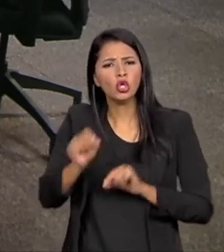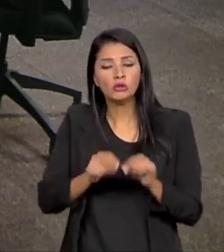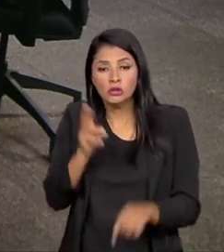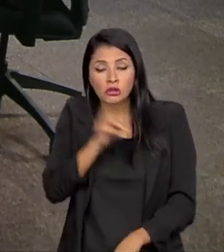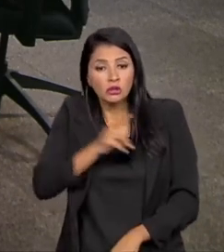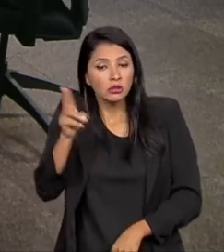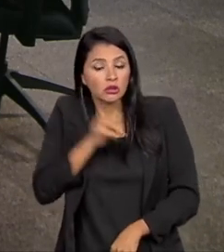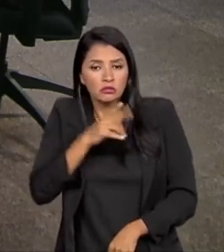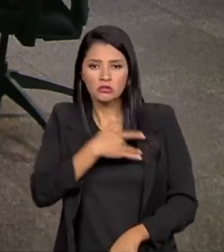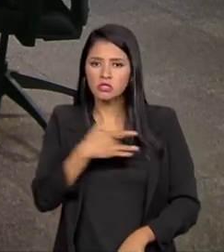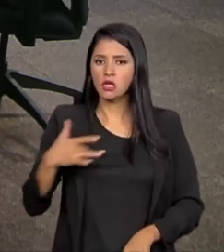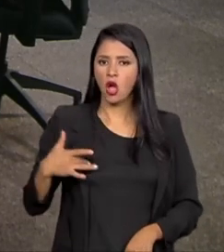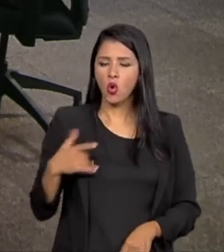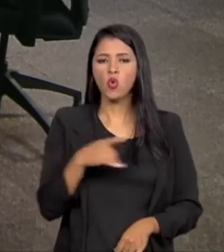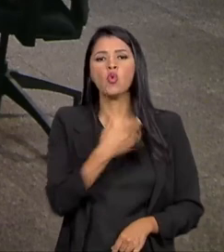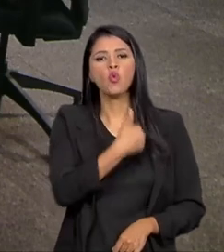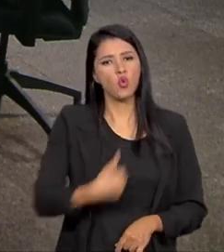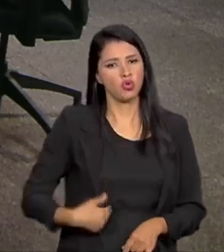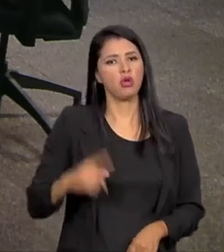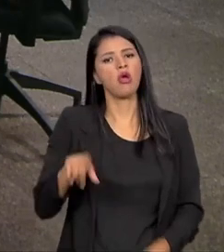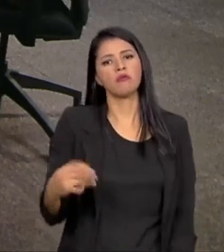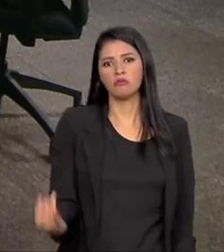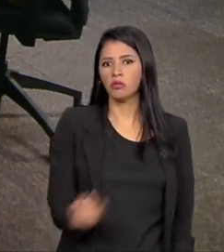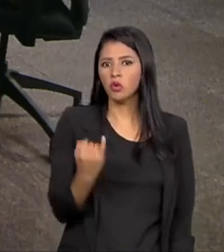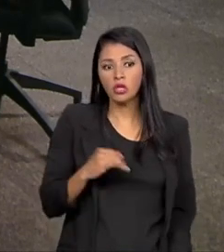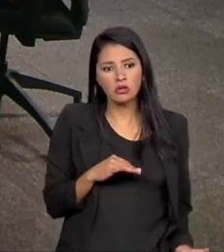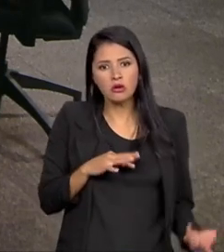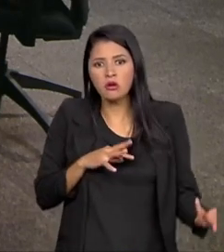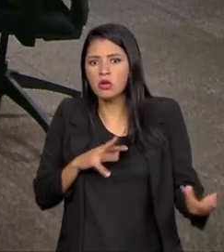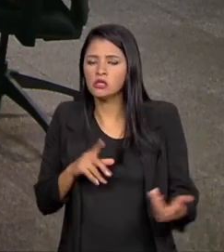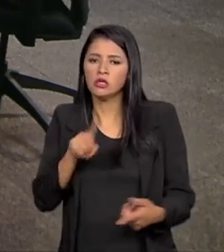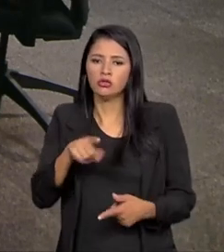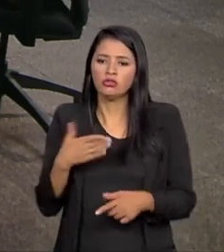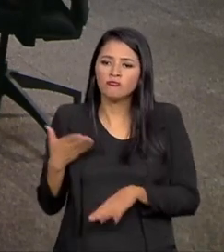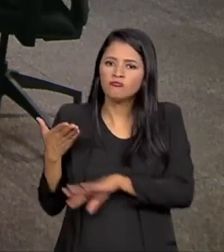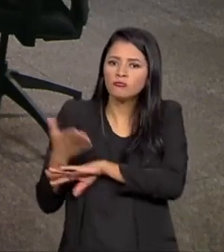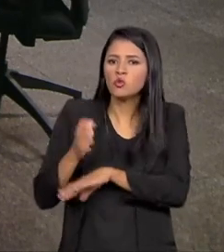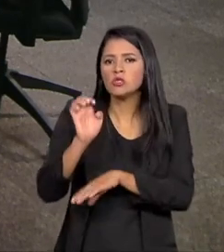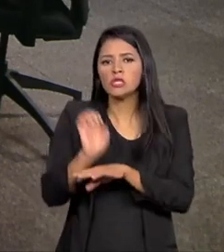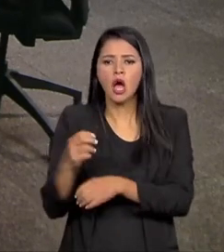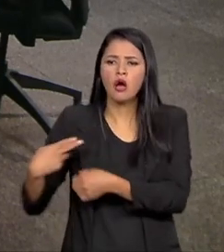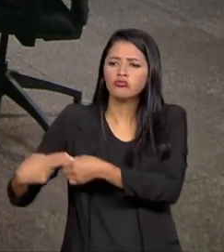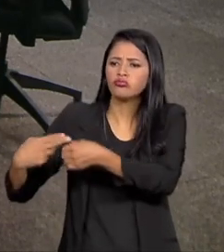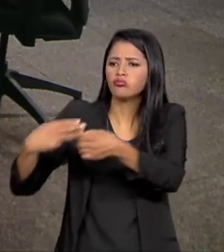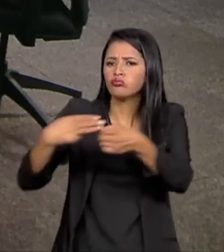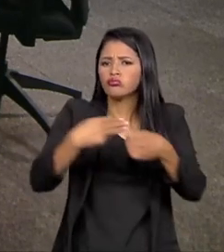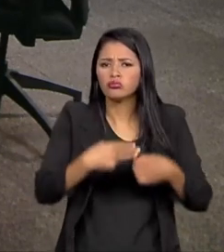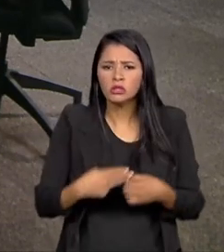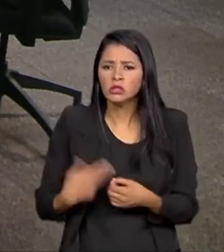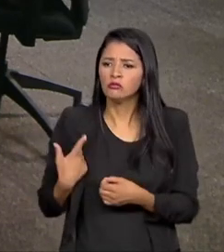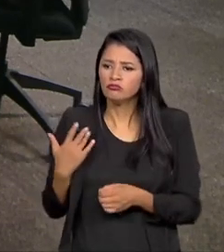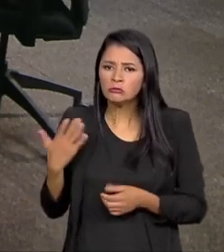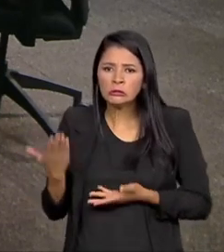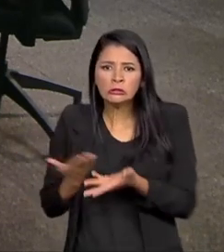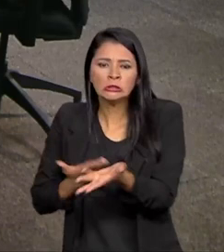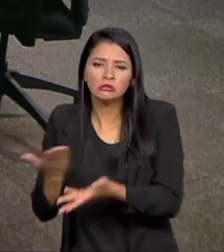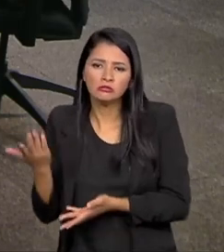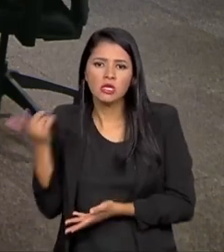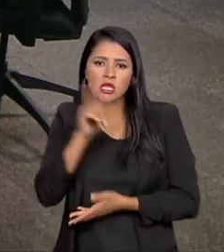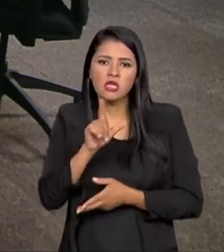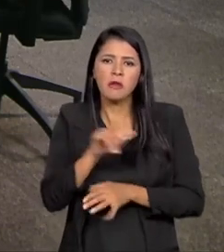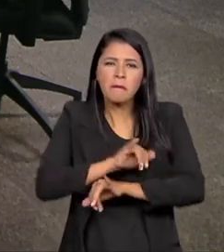emergência de saúde pública de importância nacional e atender os e os municípios e de impulsionar a maior